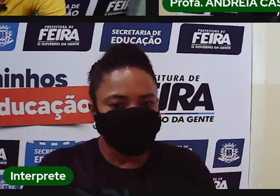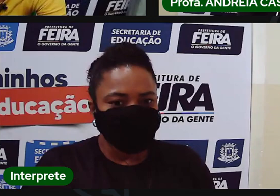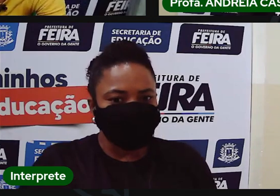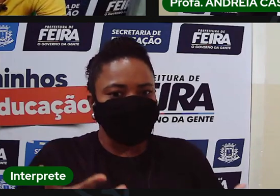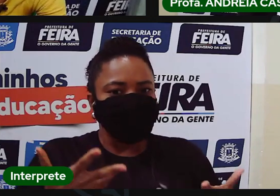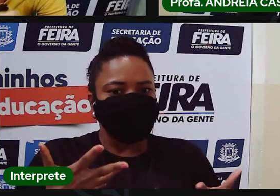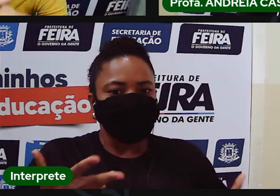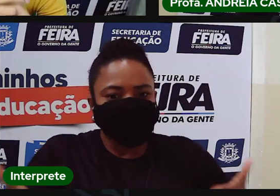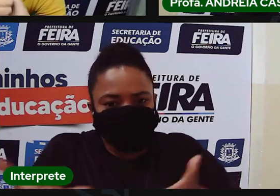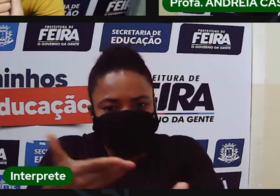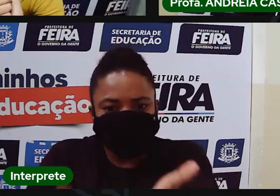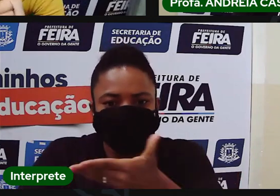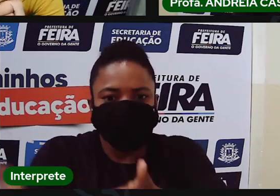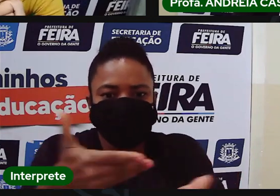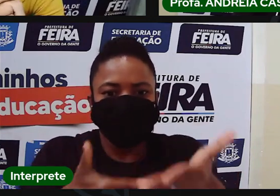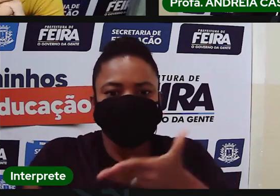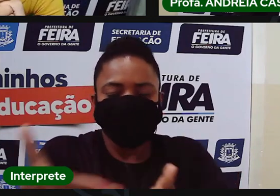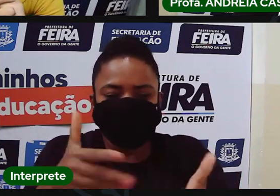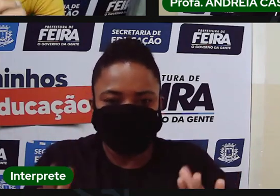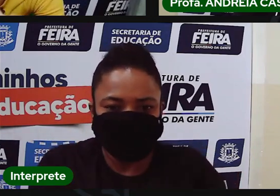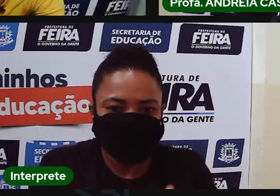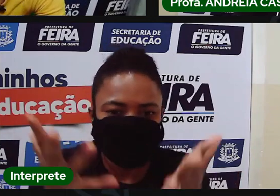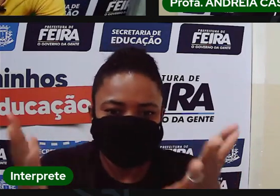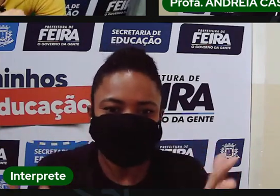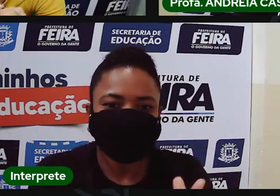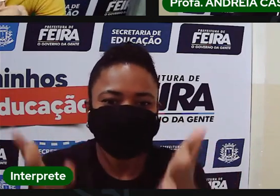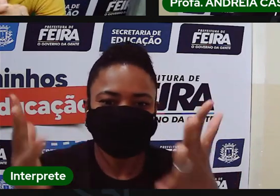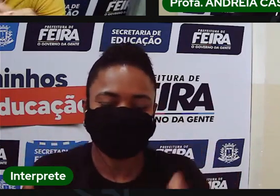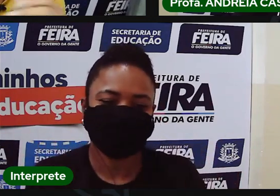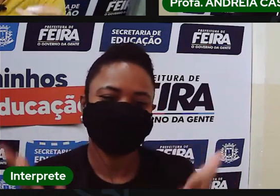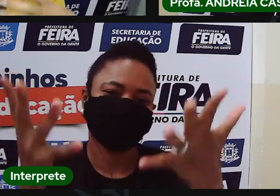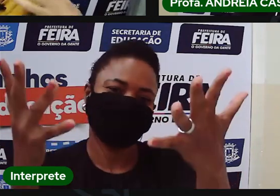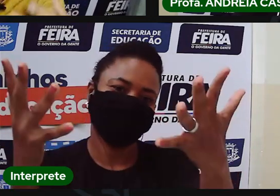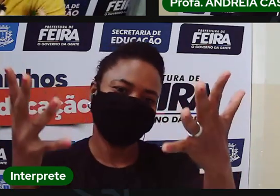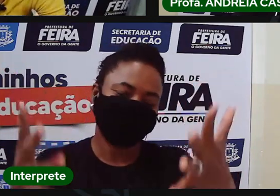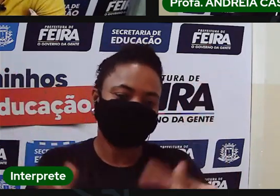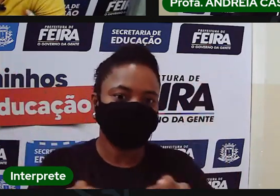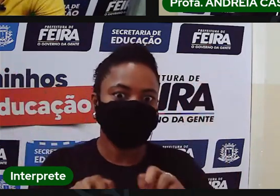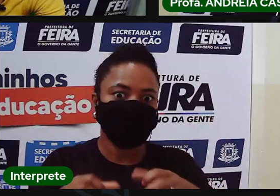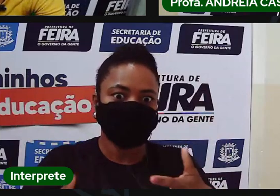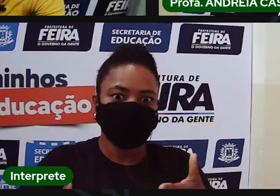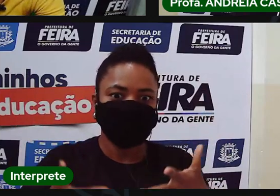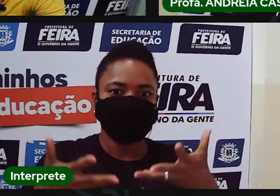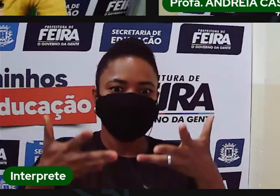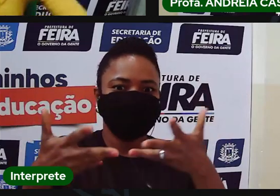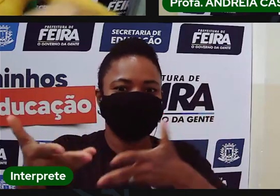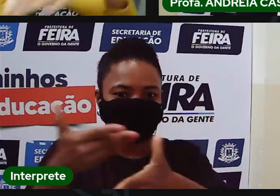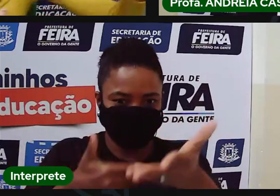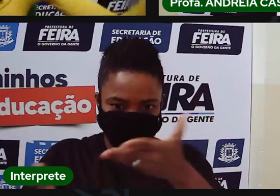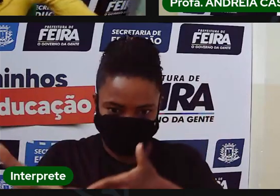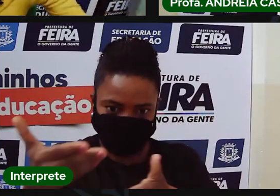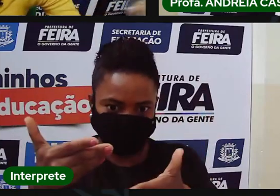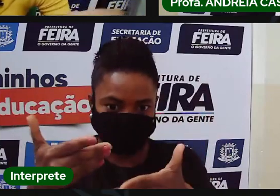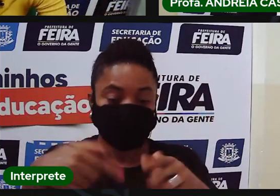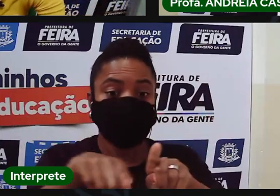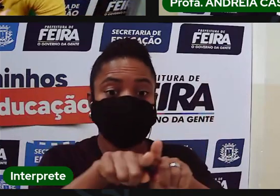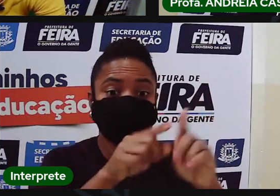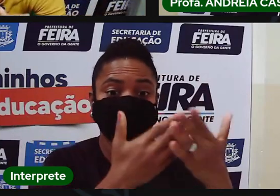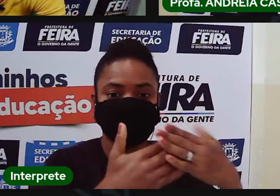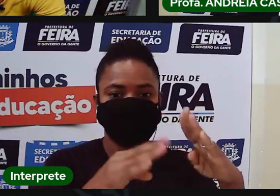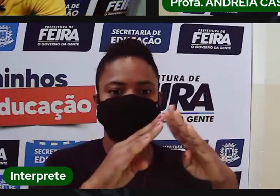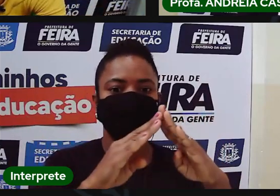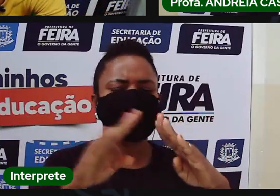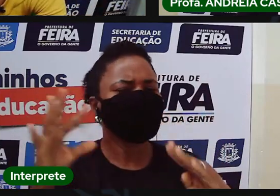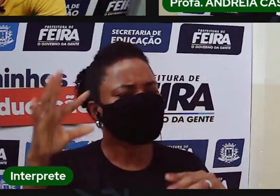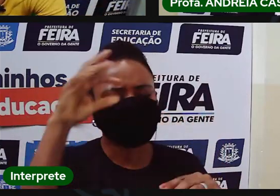ao redor de vocês. E no âmbito da escola também, o que é que vocês podem tirar, né, de aprendizado para além, para levar